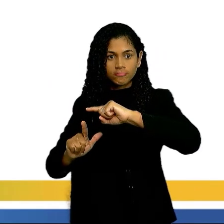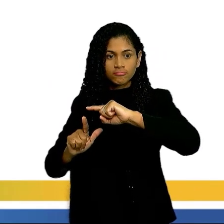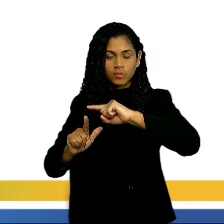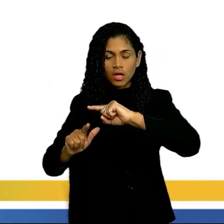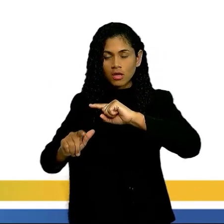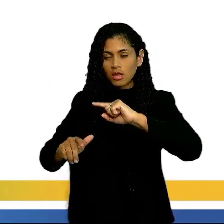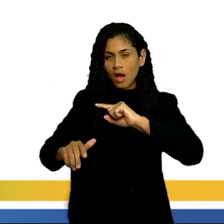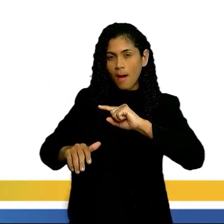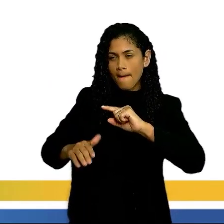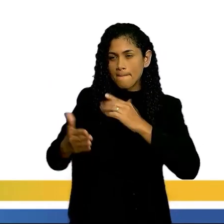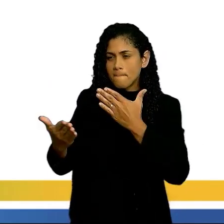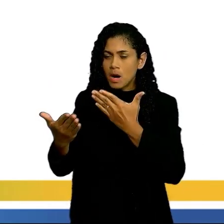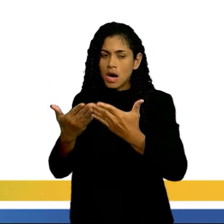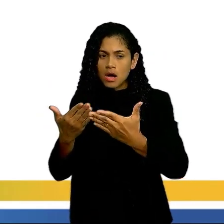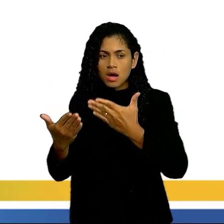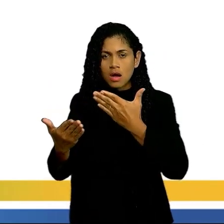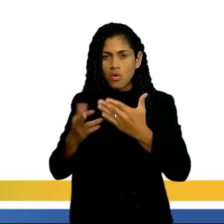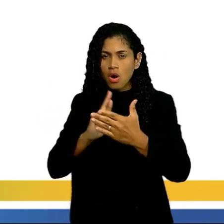aproximadamente